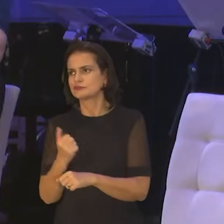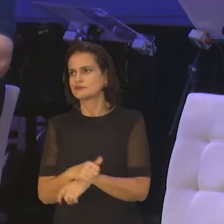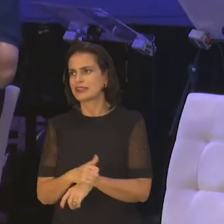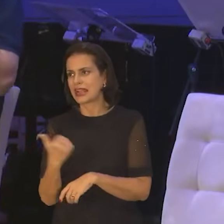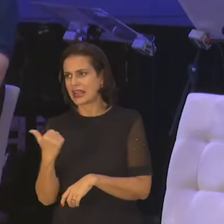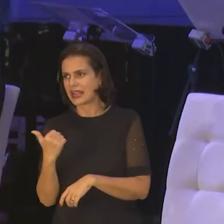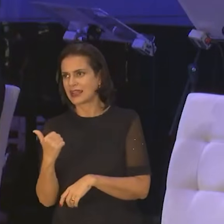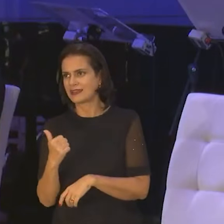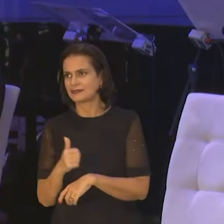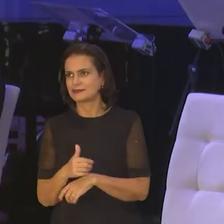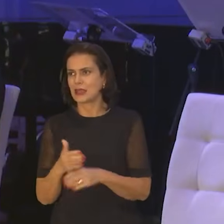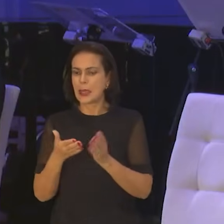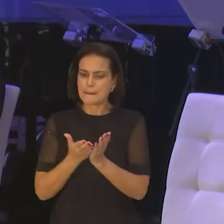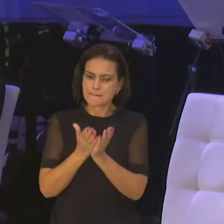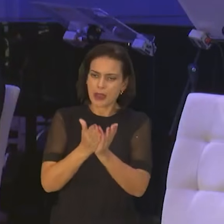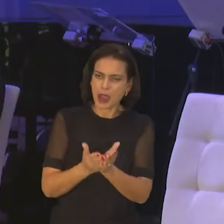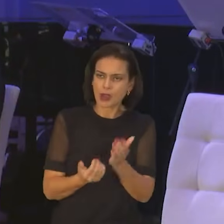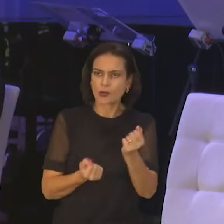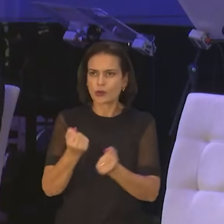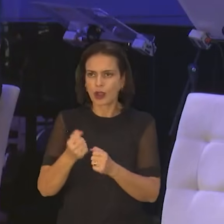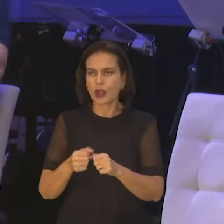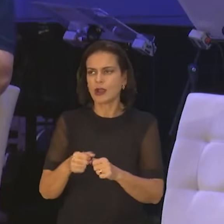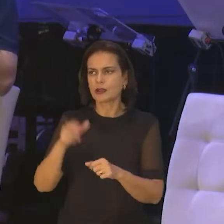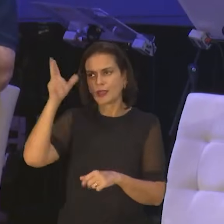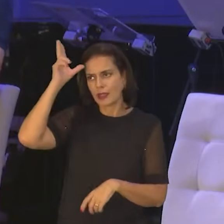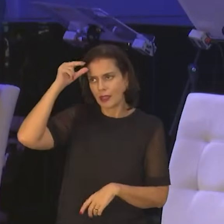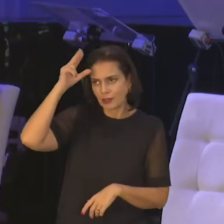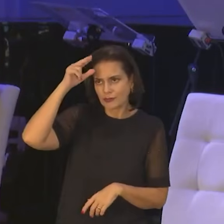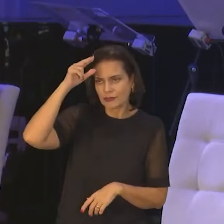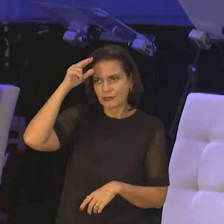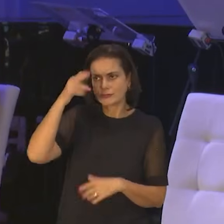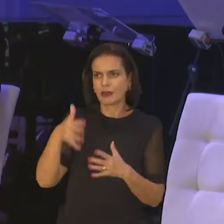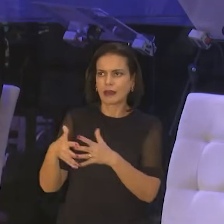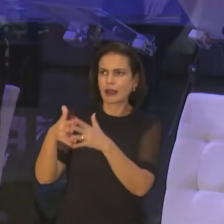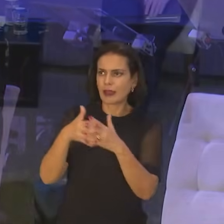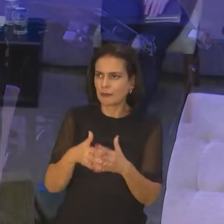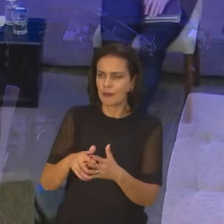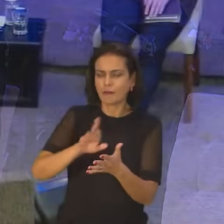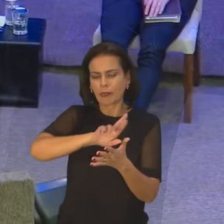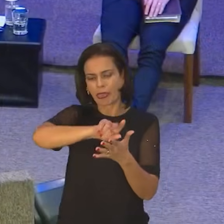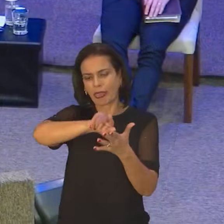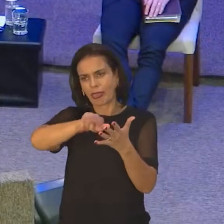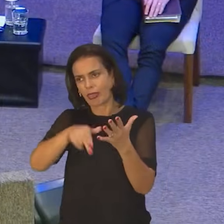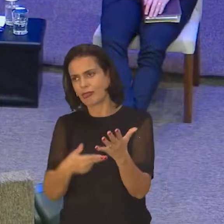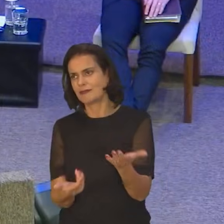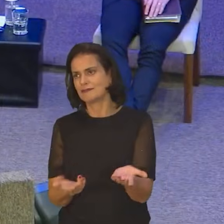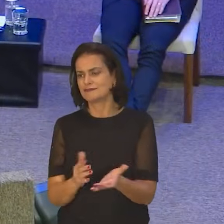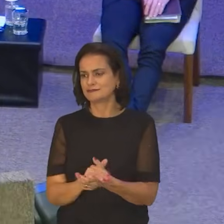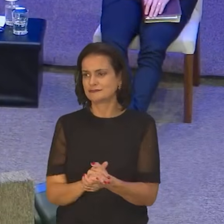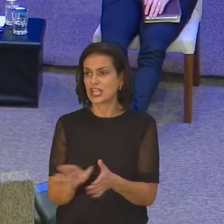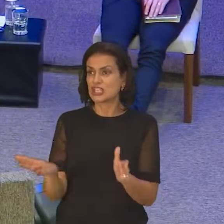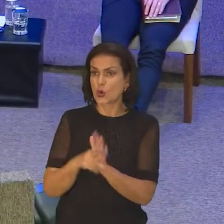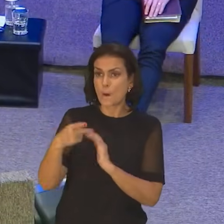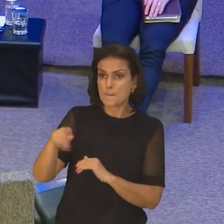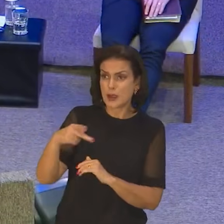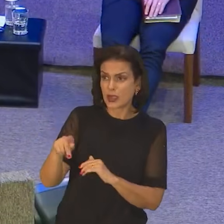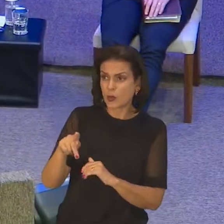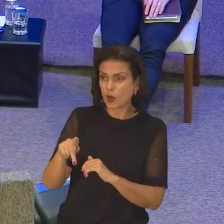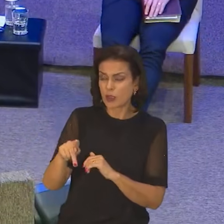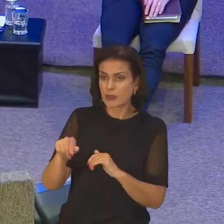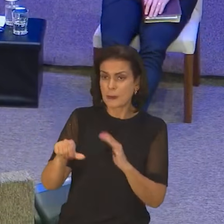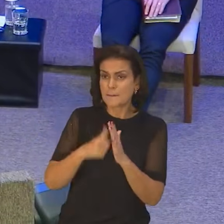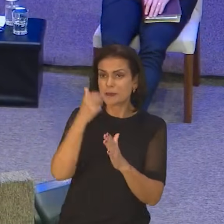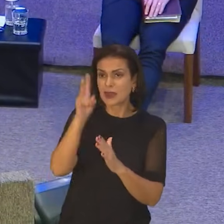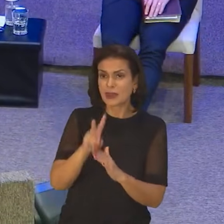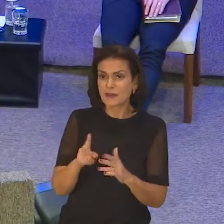Às vezes de barco, às vezes de carro, às vezes de cavalo, às vezes de carreto. Por aí vai. Cheguei no Paraguai, primeira coisa que busquei